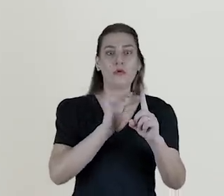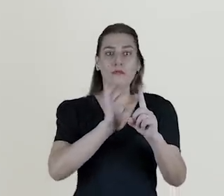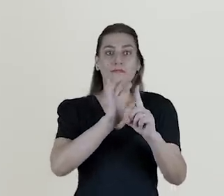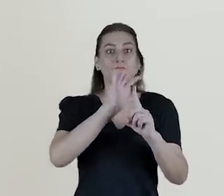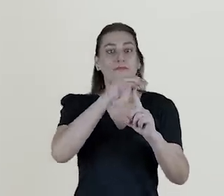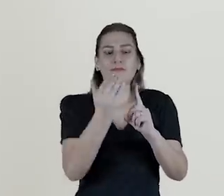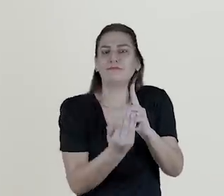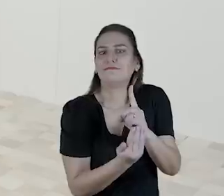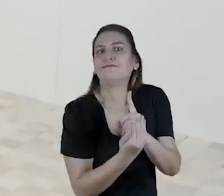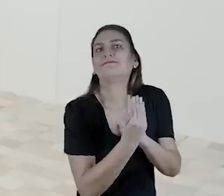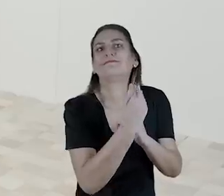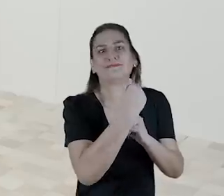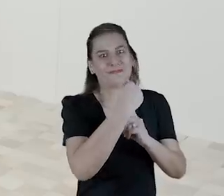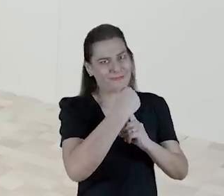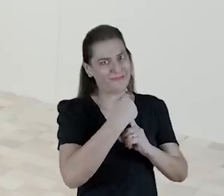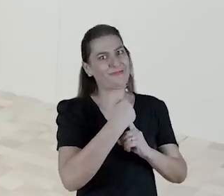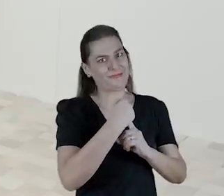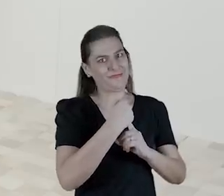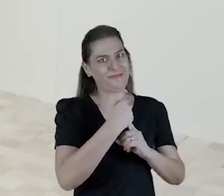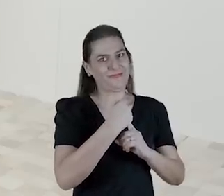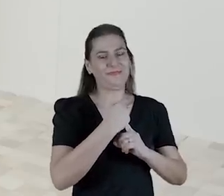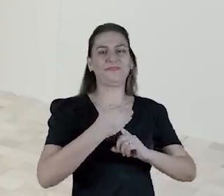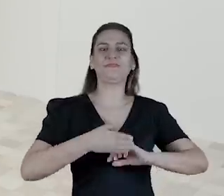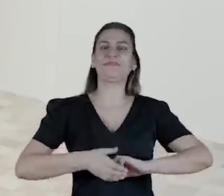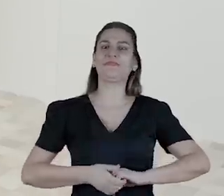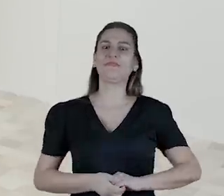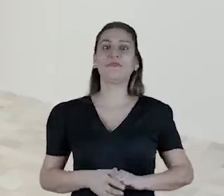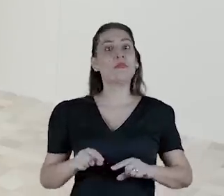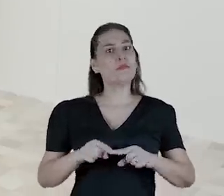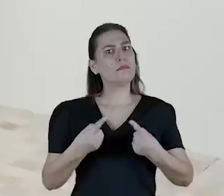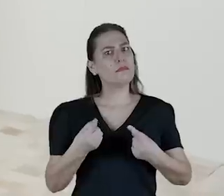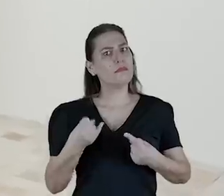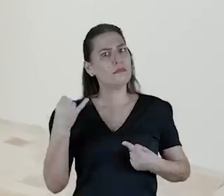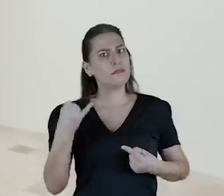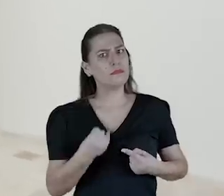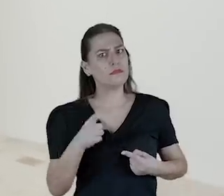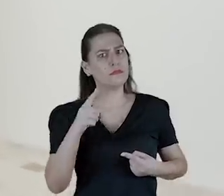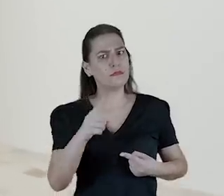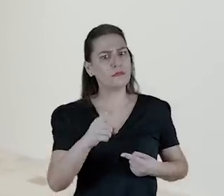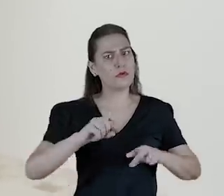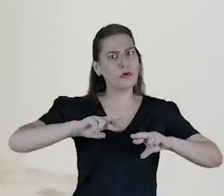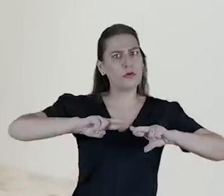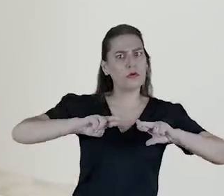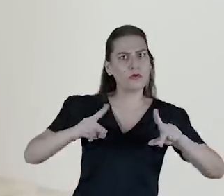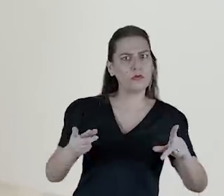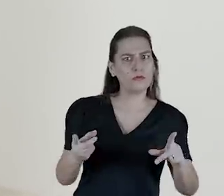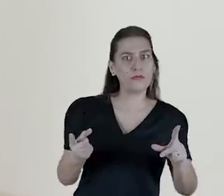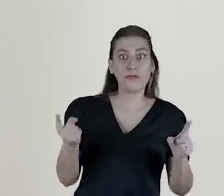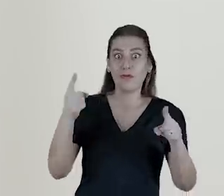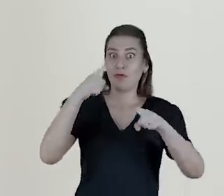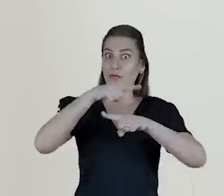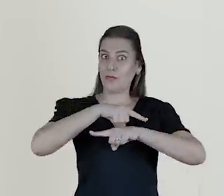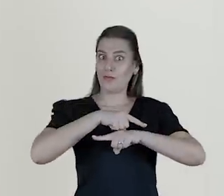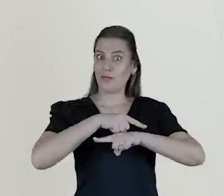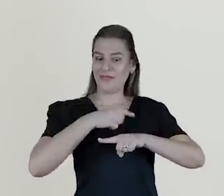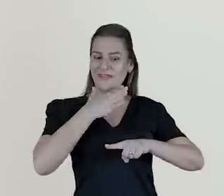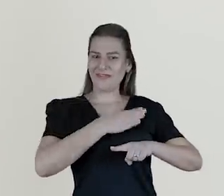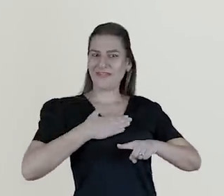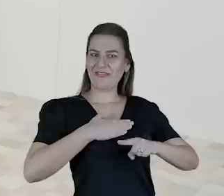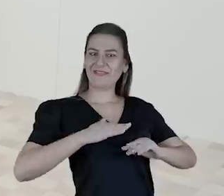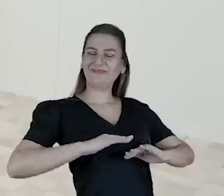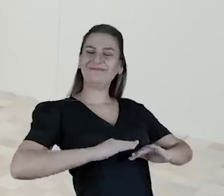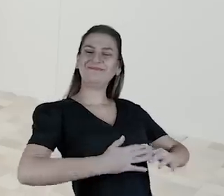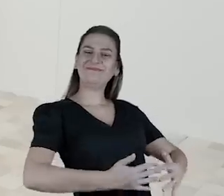mais abaixo da barriga, fazendo com que deixe ela coberta por completo. Mas, para quem prefere deixar a barriguinha à